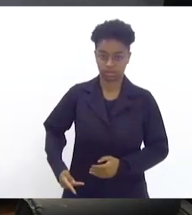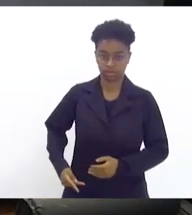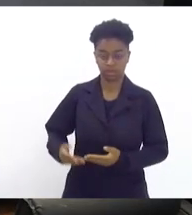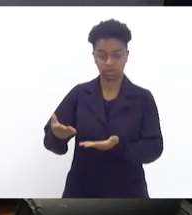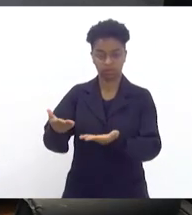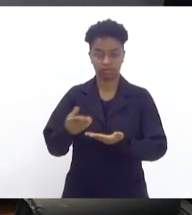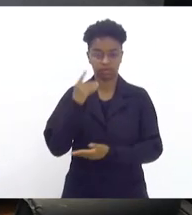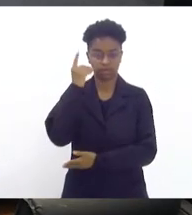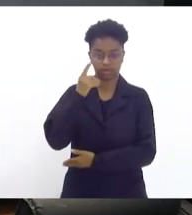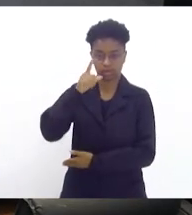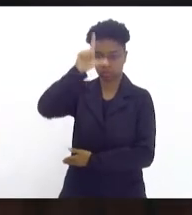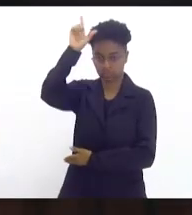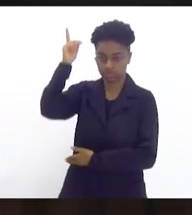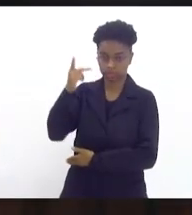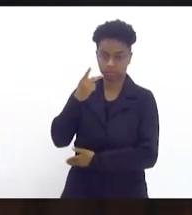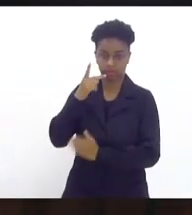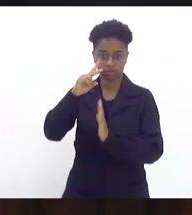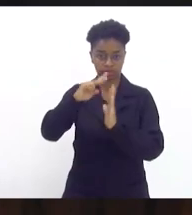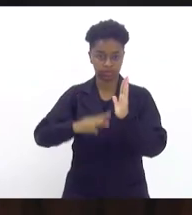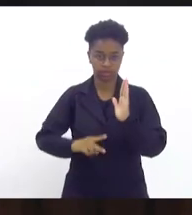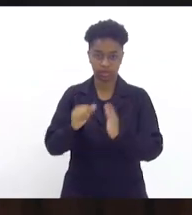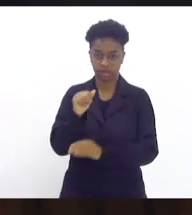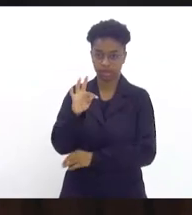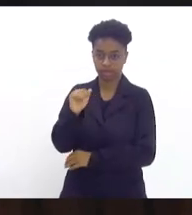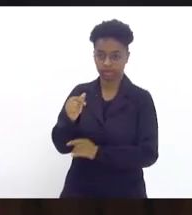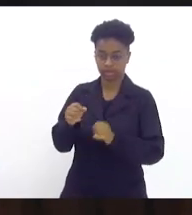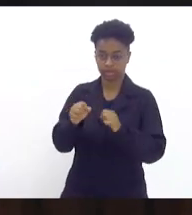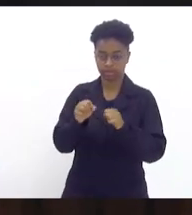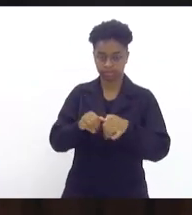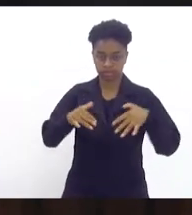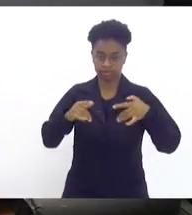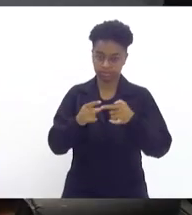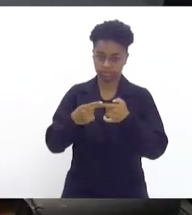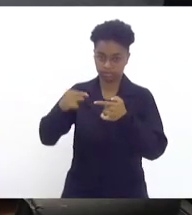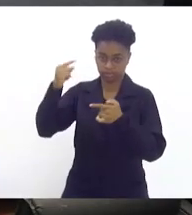o senhor deputado Luiz Paulo para fazer a leitura da ata da sessão anterior.